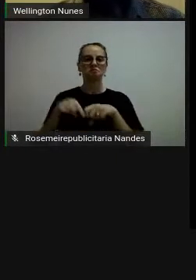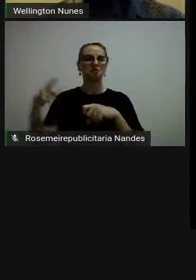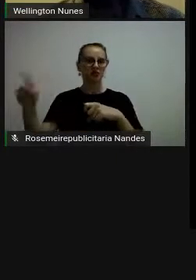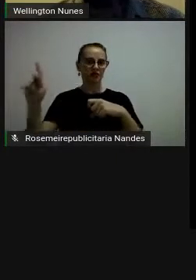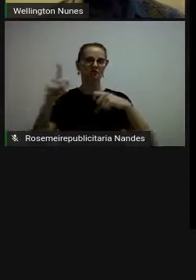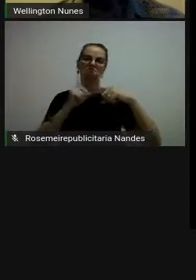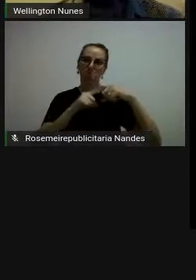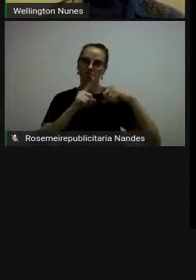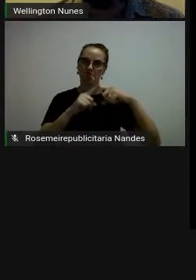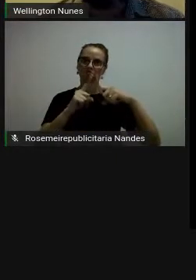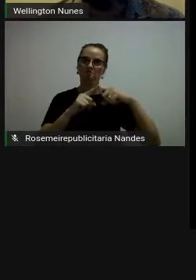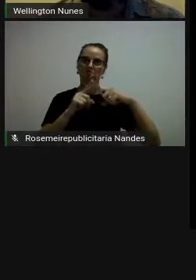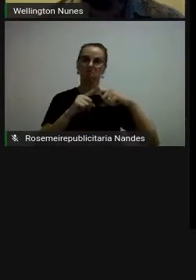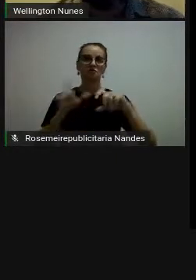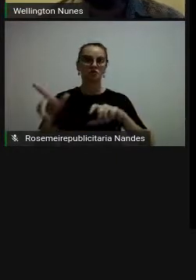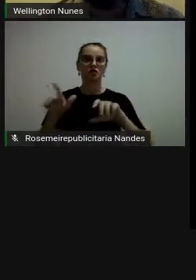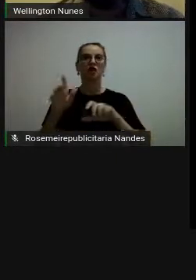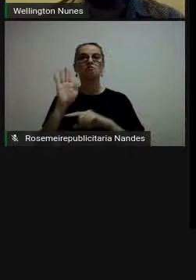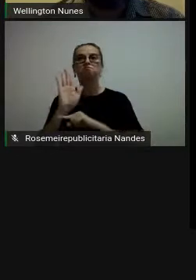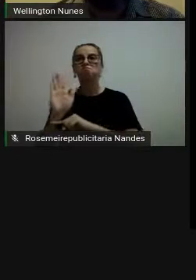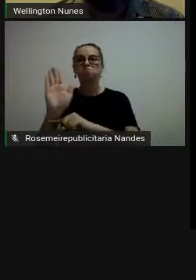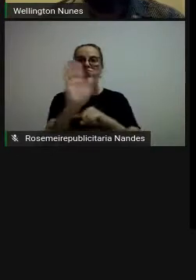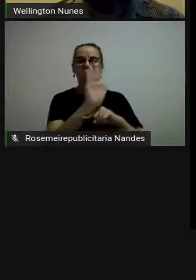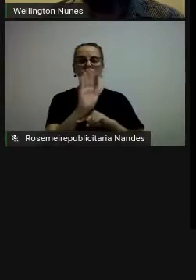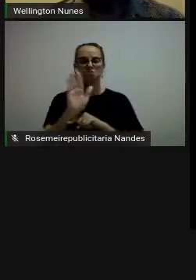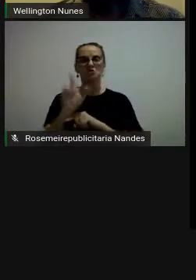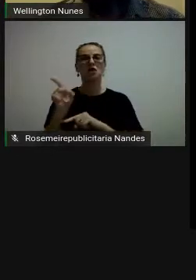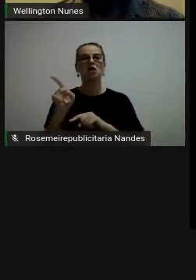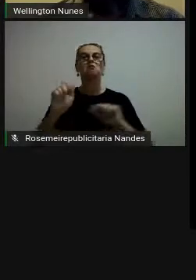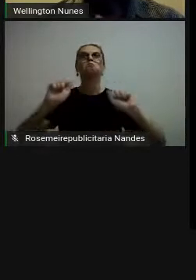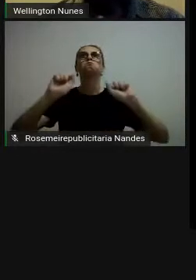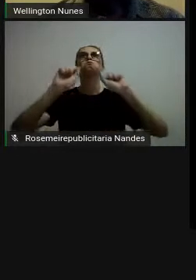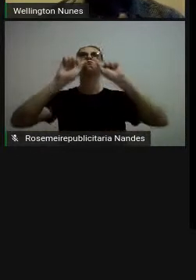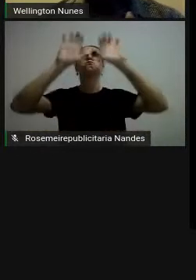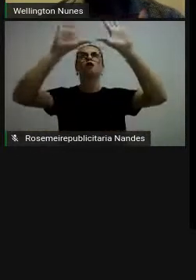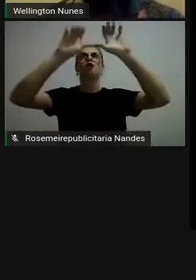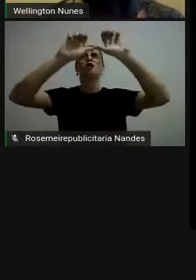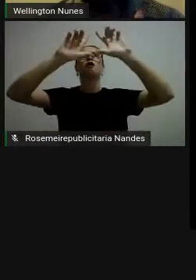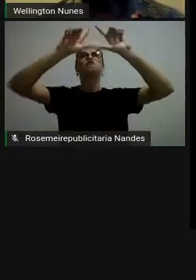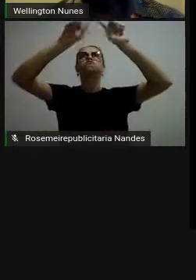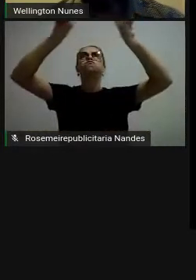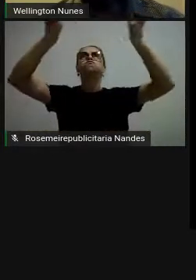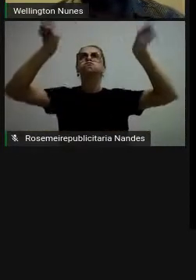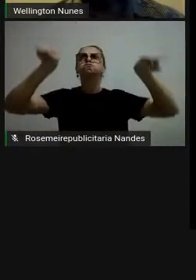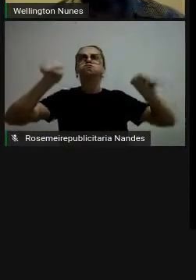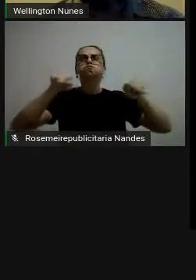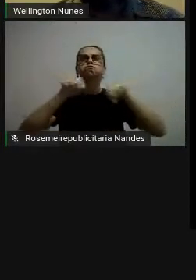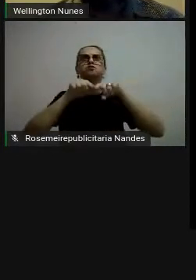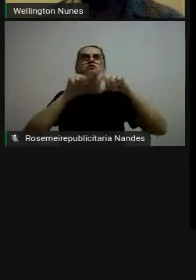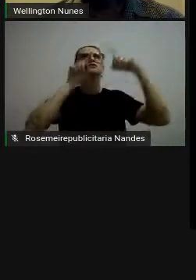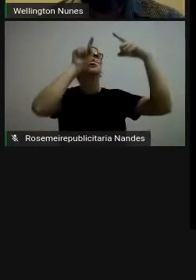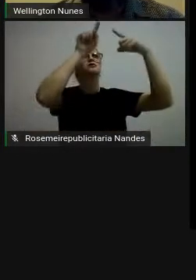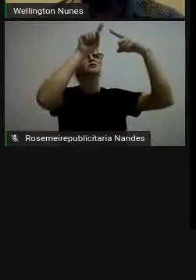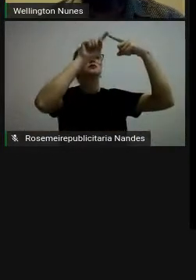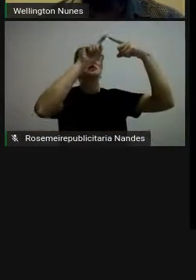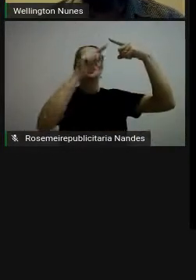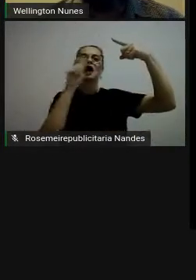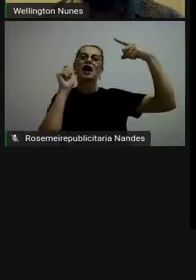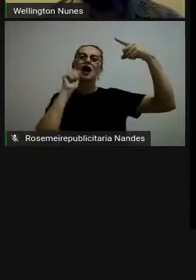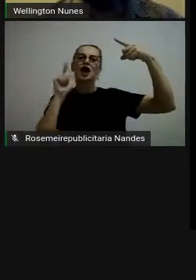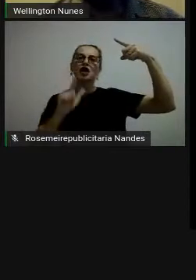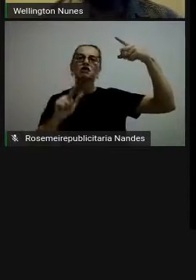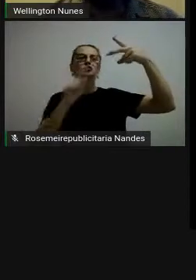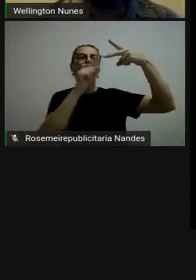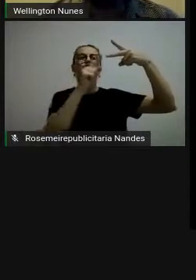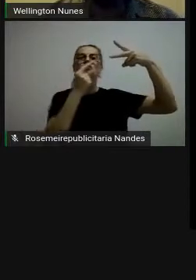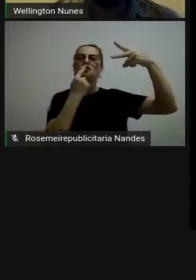pontos azuis, que eram os poços artesianos da cidade de Londres, e em vermelho você tinha mapeado ali as